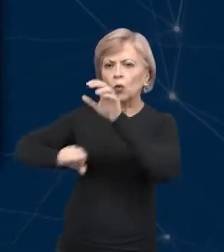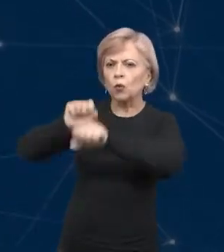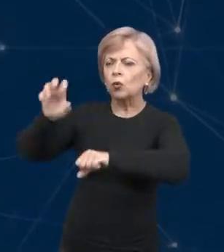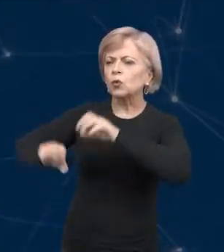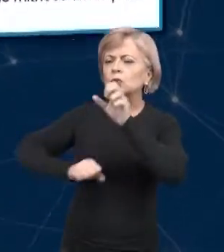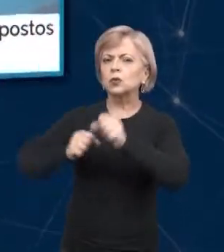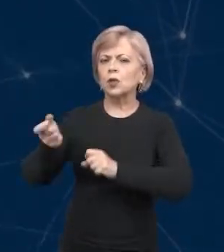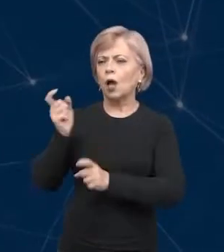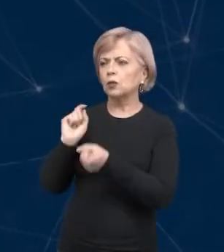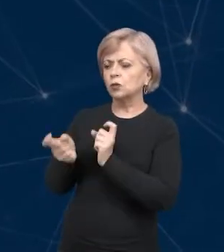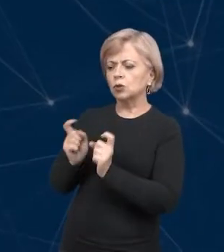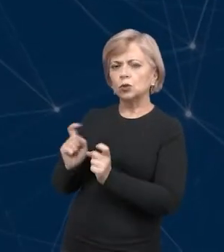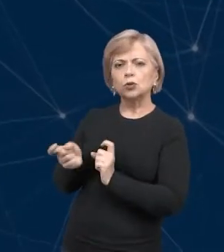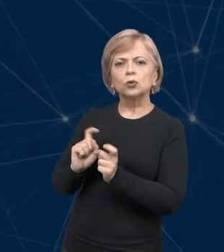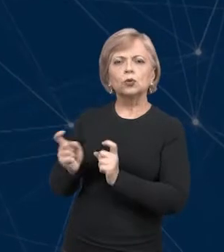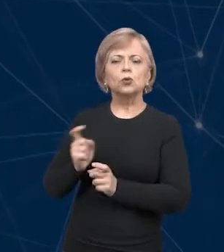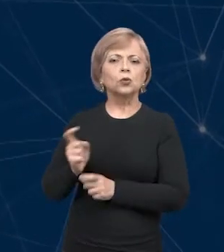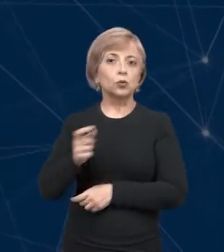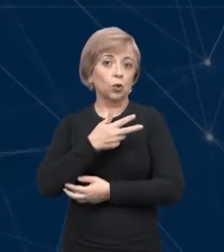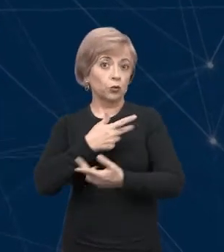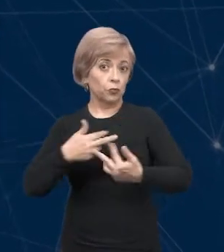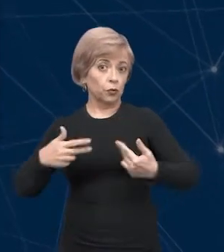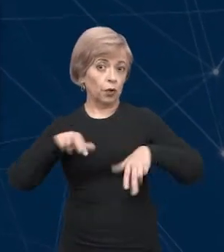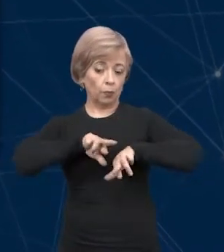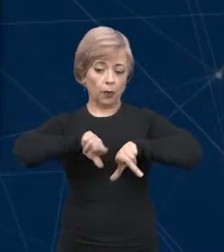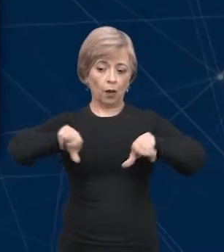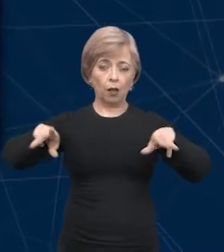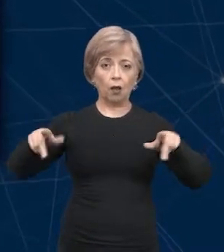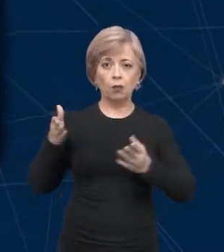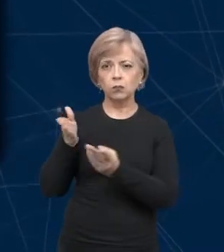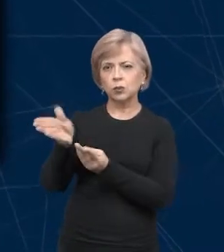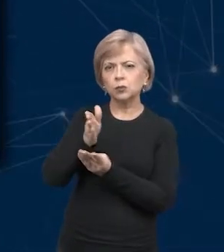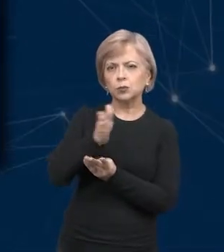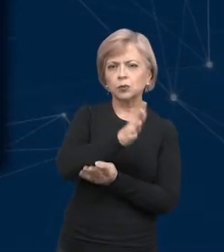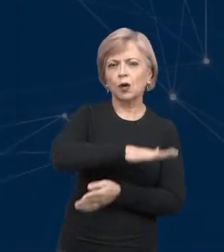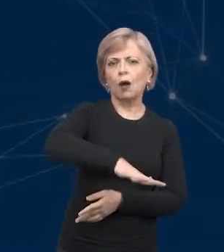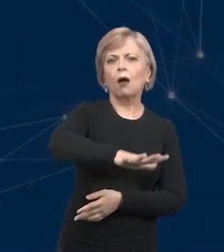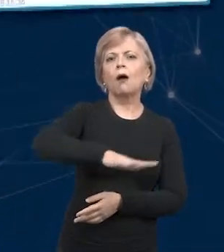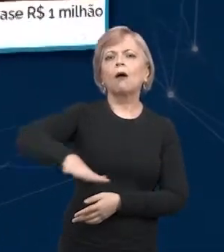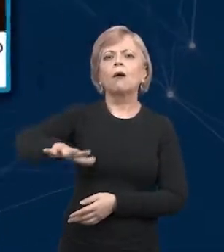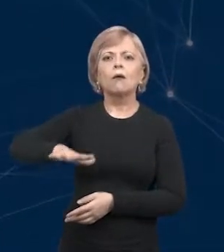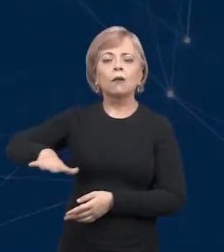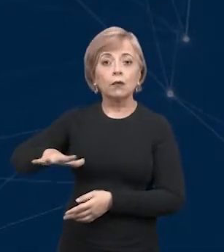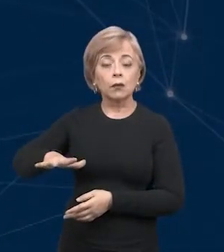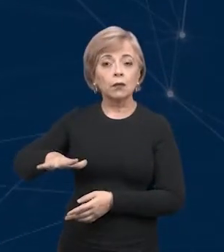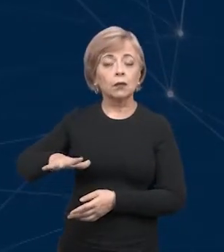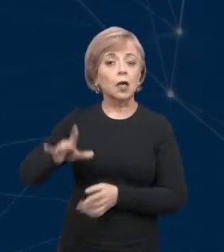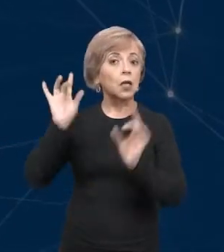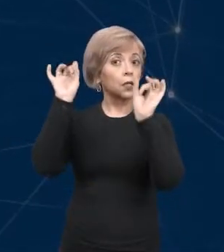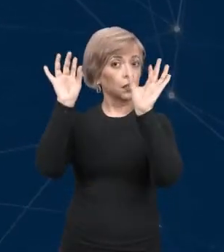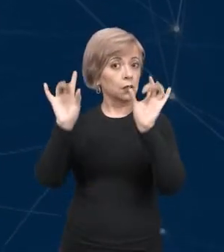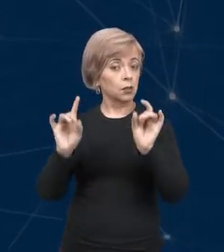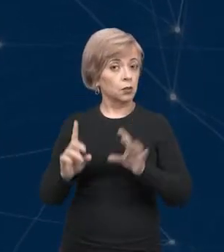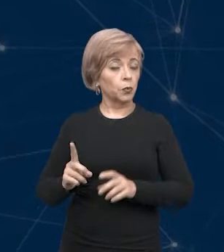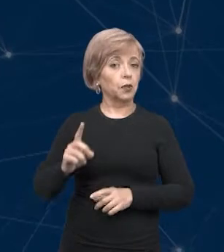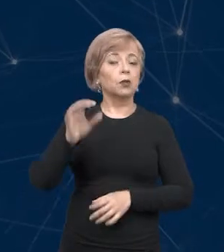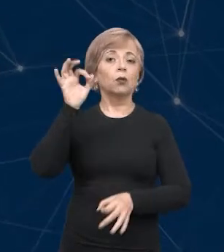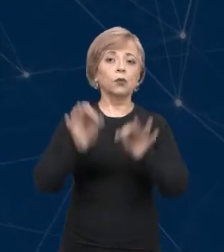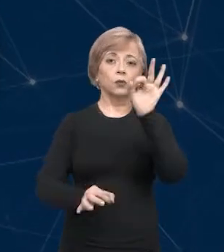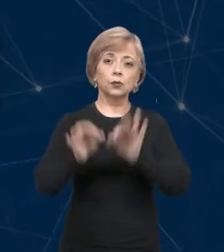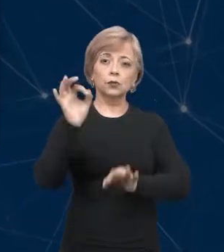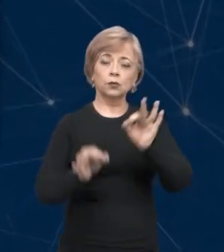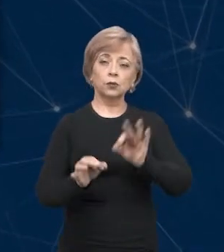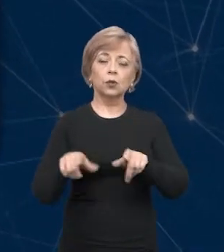nos diversos cenários, nos diversos campos, especialmente, obviamente, o judicial, mas também na parte